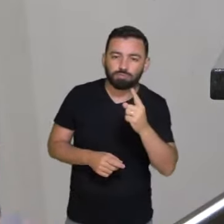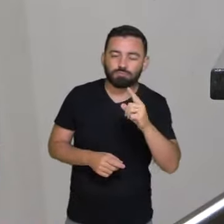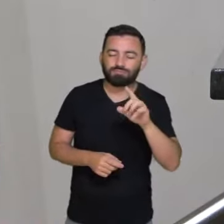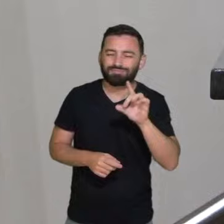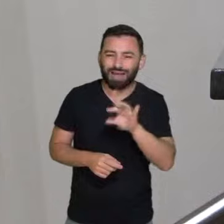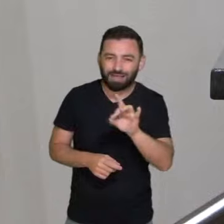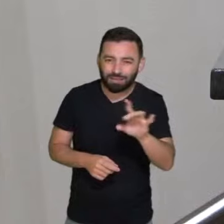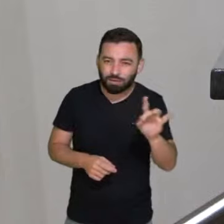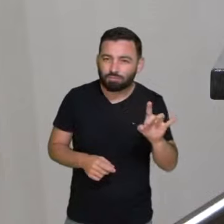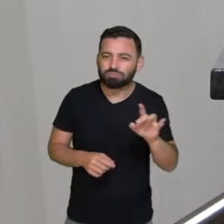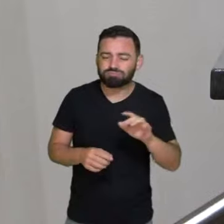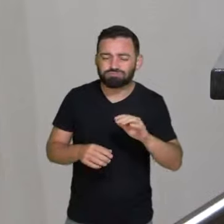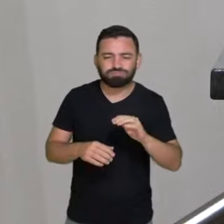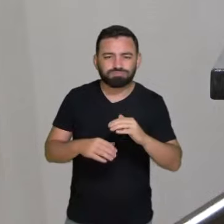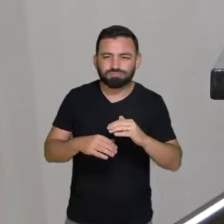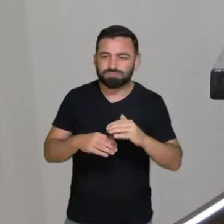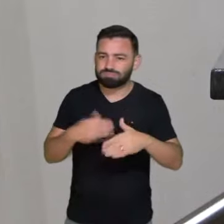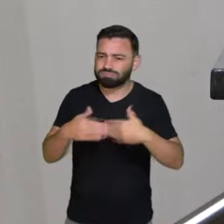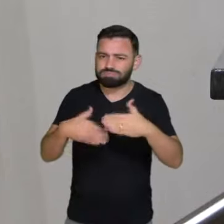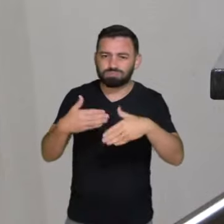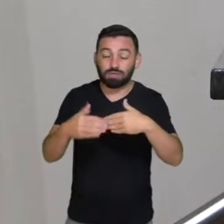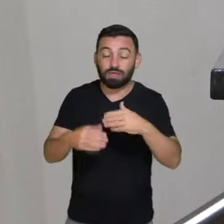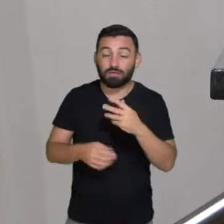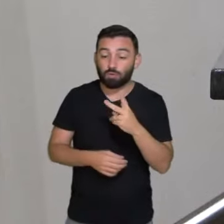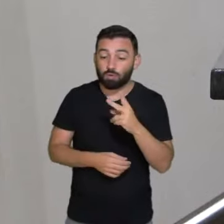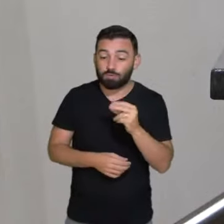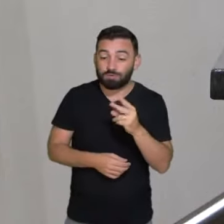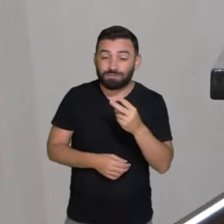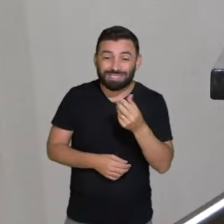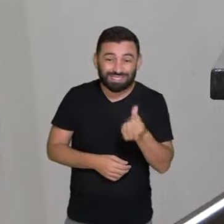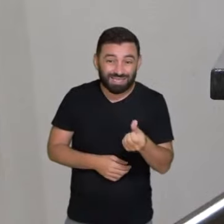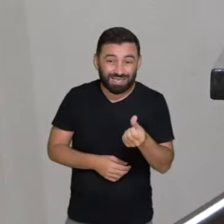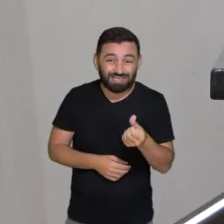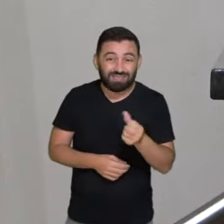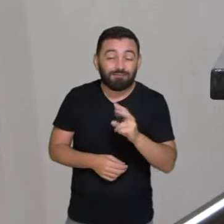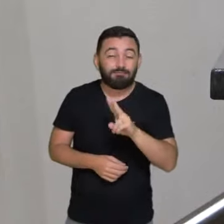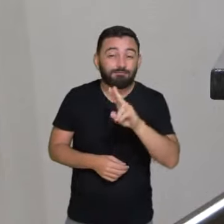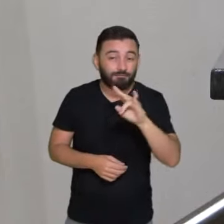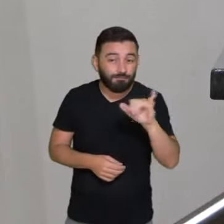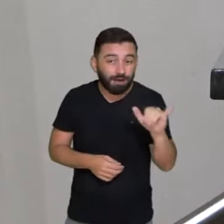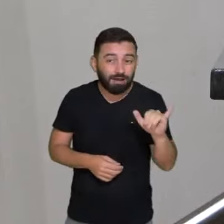E a projeção para 2026 é que o Brasil chegue a produzir